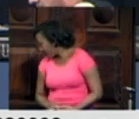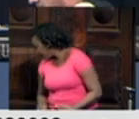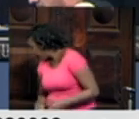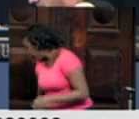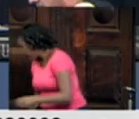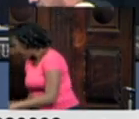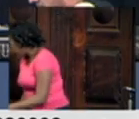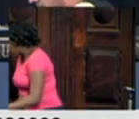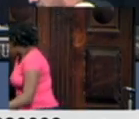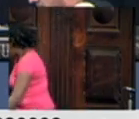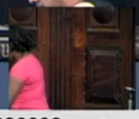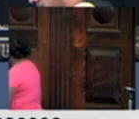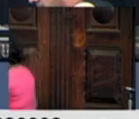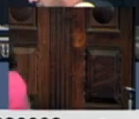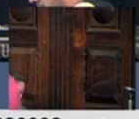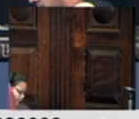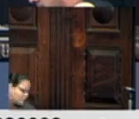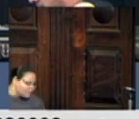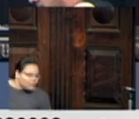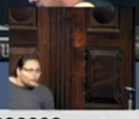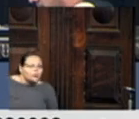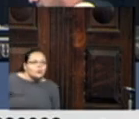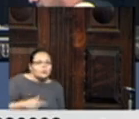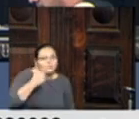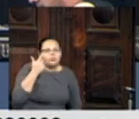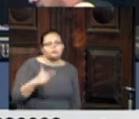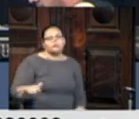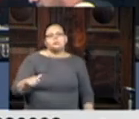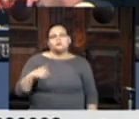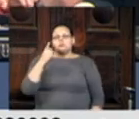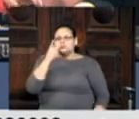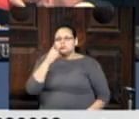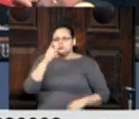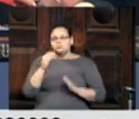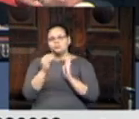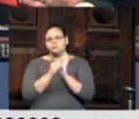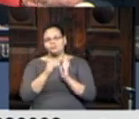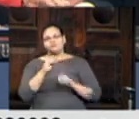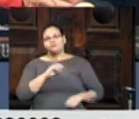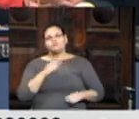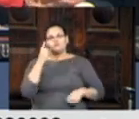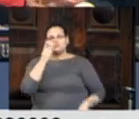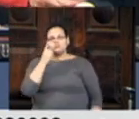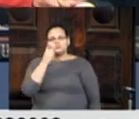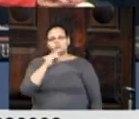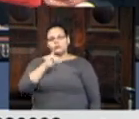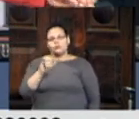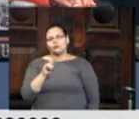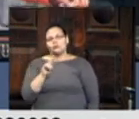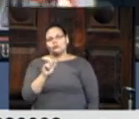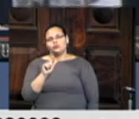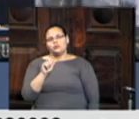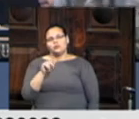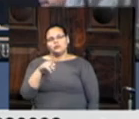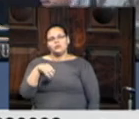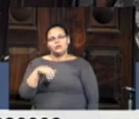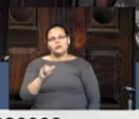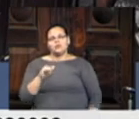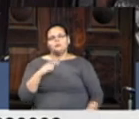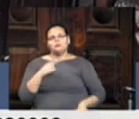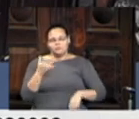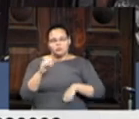Próximo orador inscrito é o nobre deputado Dr. Julianelli. Vossa Excelência dispõe de 10 minutos no tempo regimental.